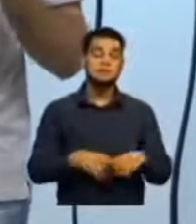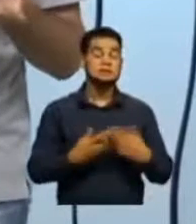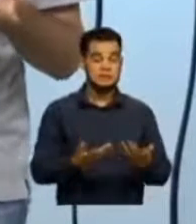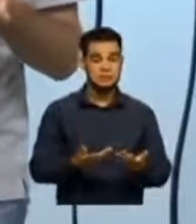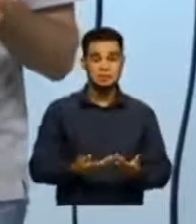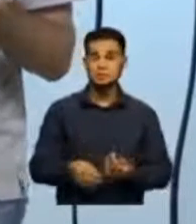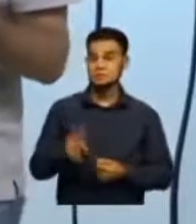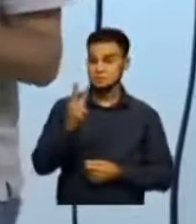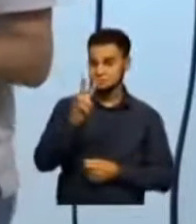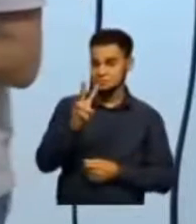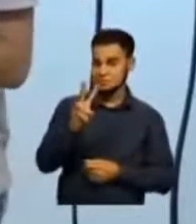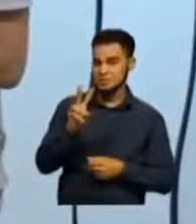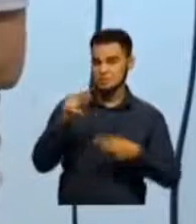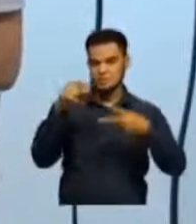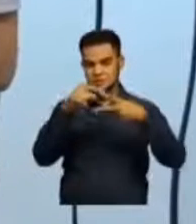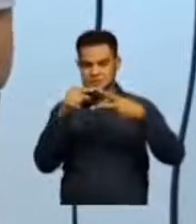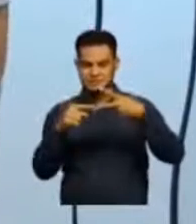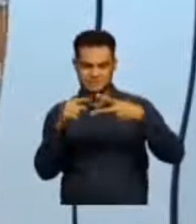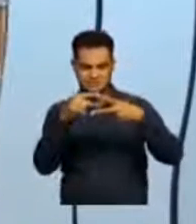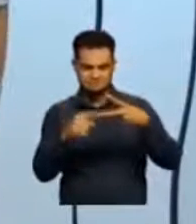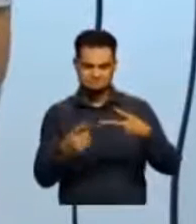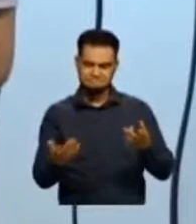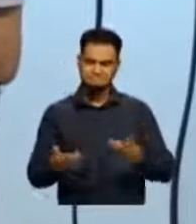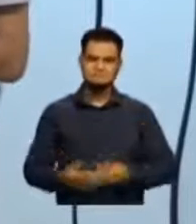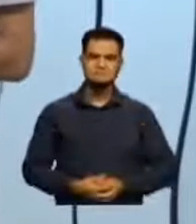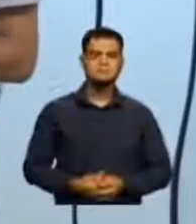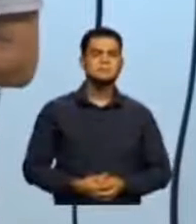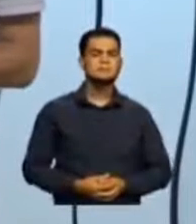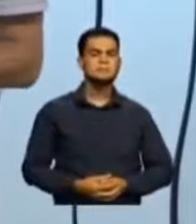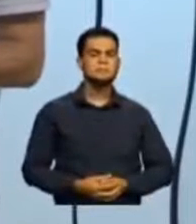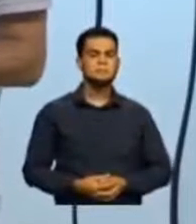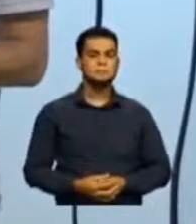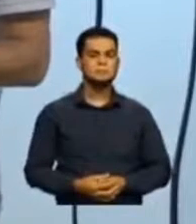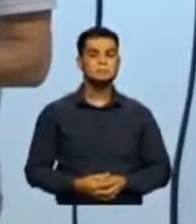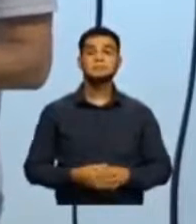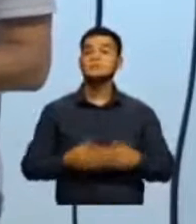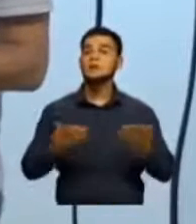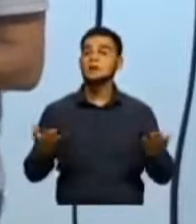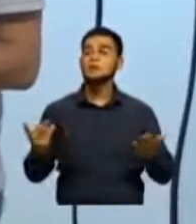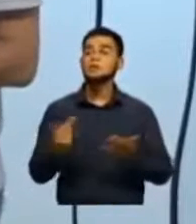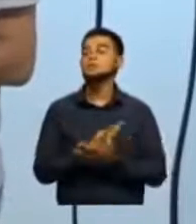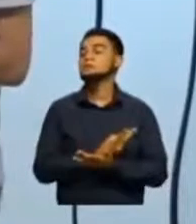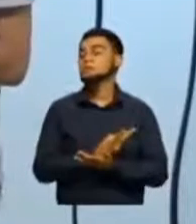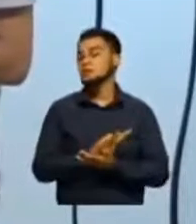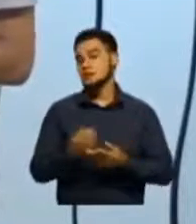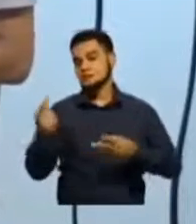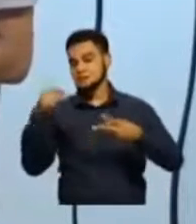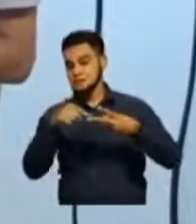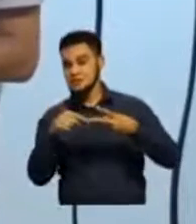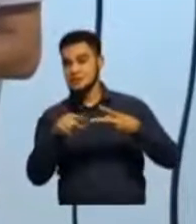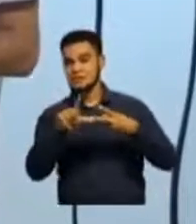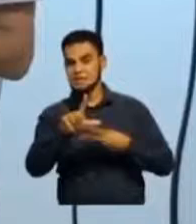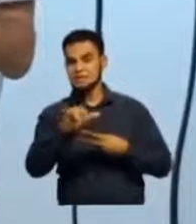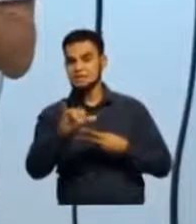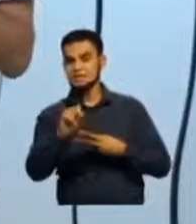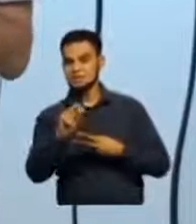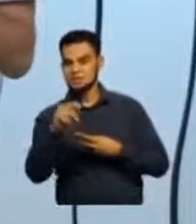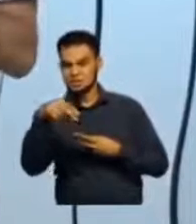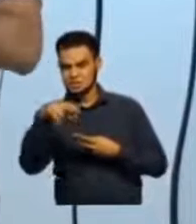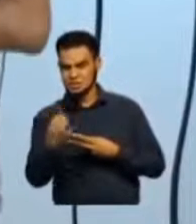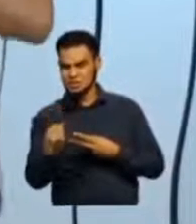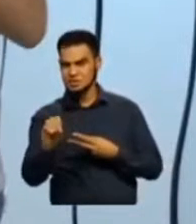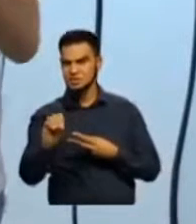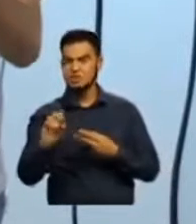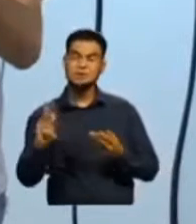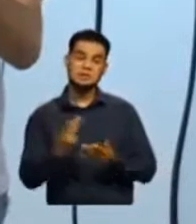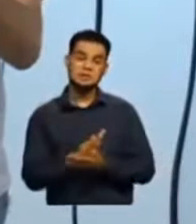vida, entre, digamos assim, dos vírus. Quando ocorre o ciclo lisogênico, uma célula, né, ou uma